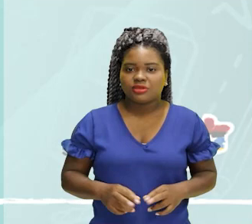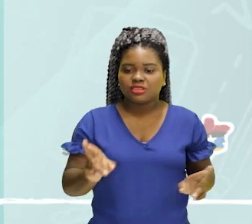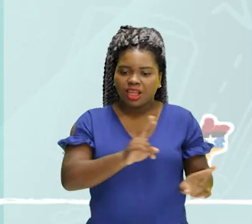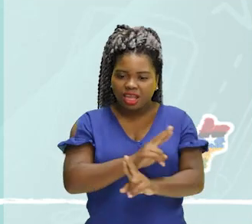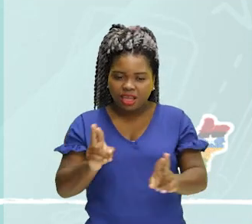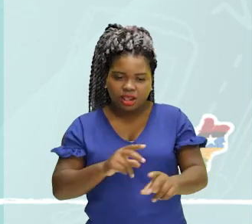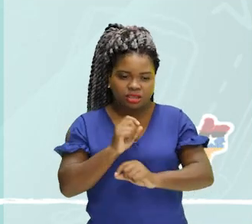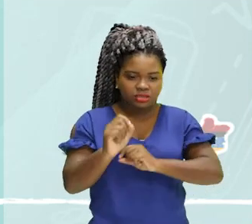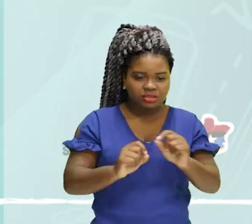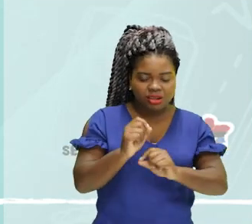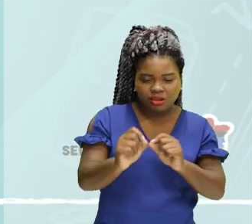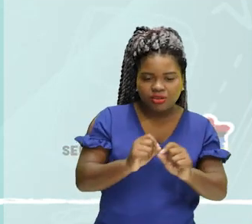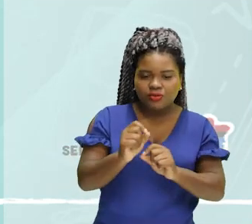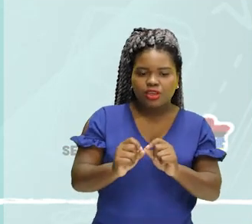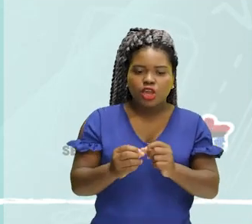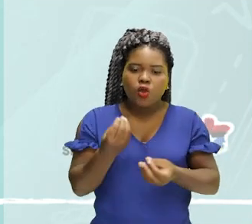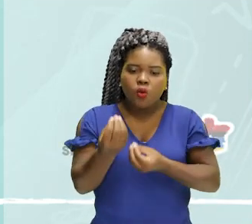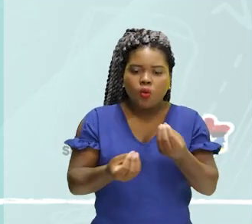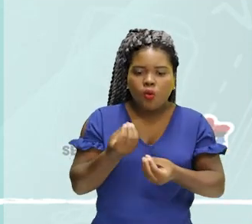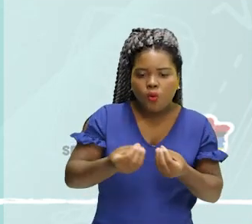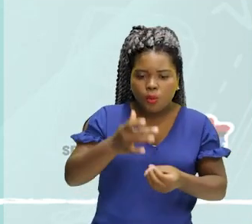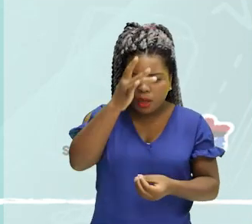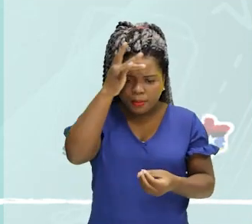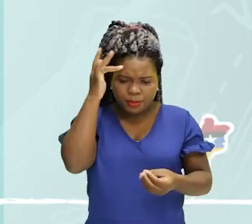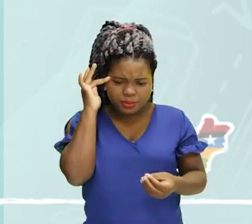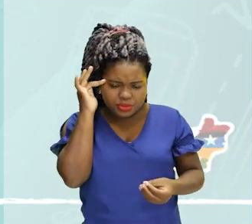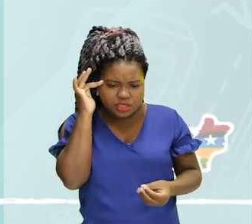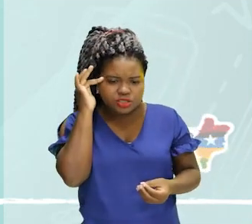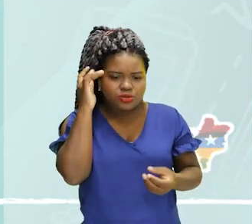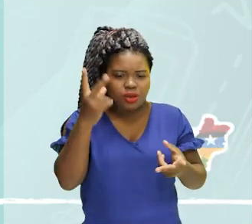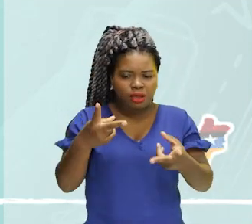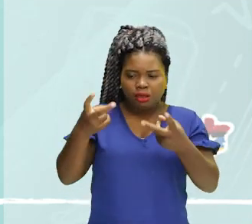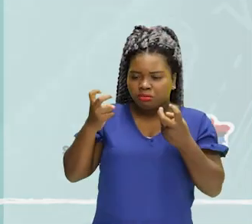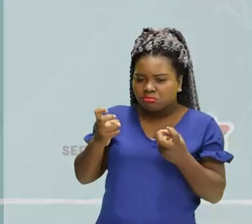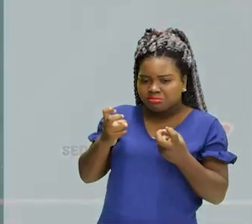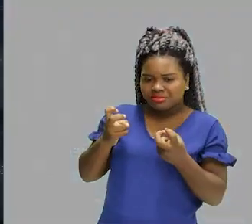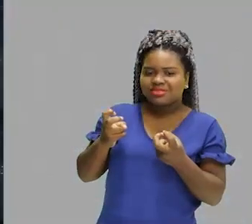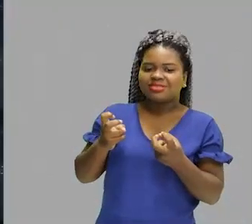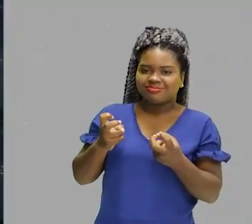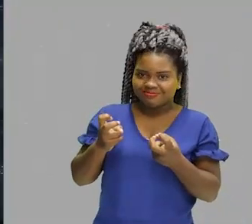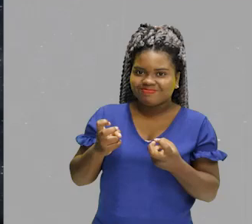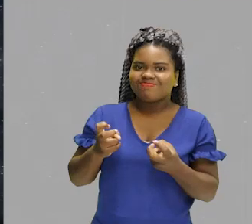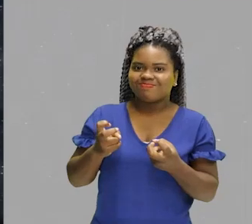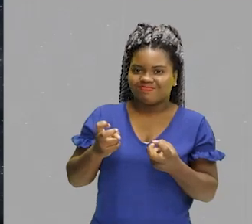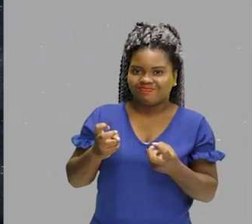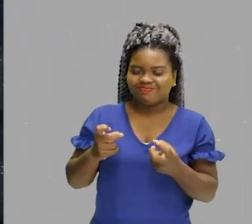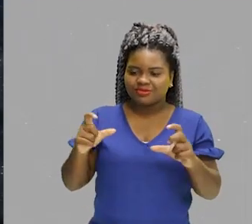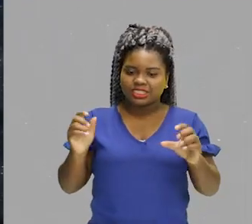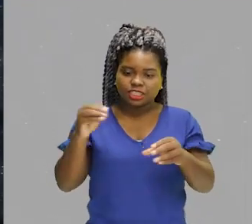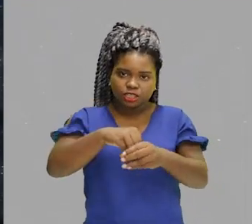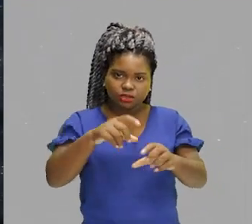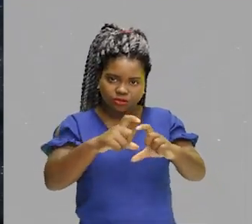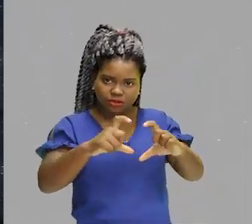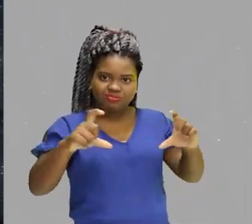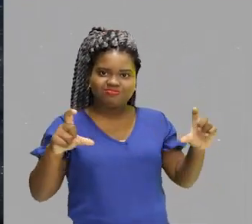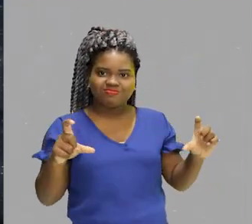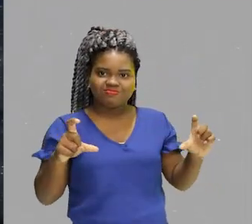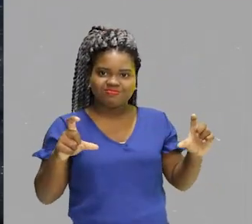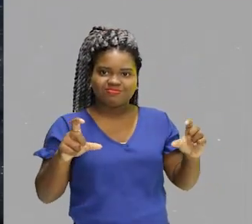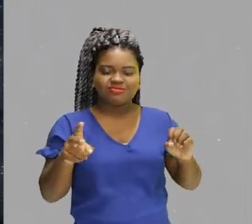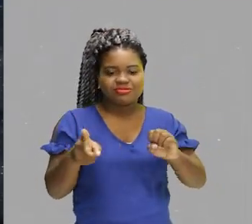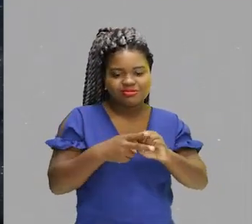relacionadas à forma com a qual o falante percebe a realização da ação no tempo. Dentre os modales